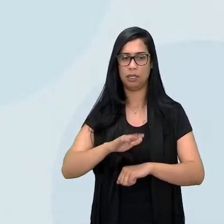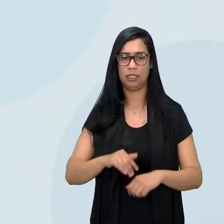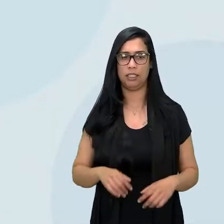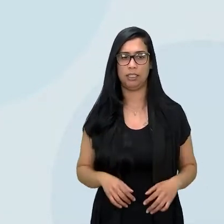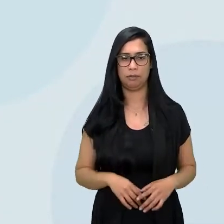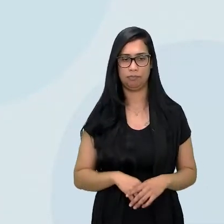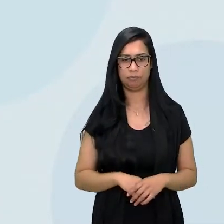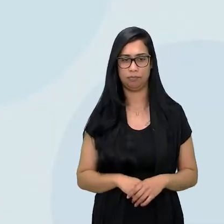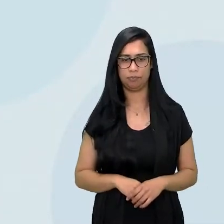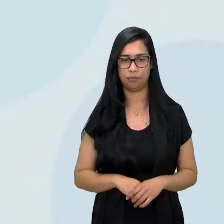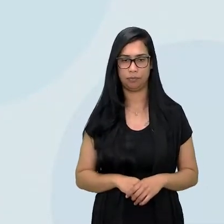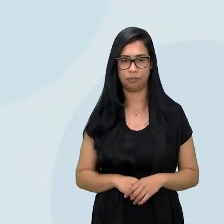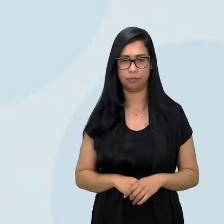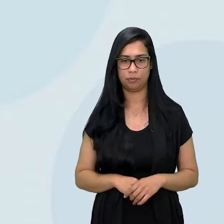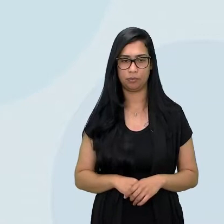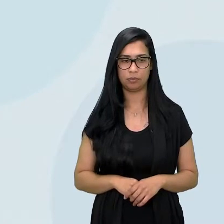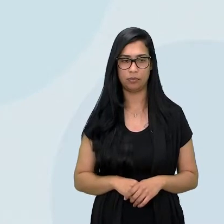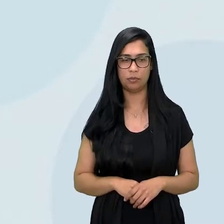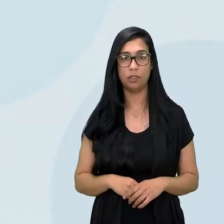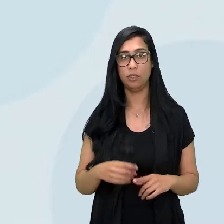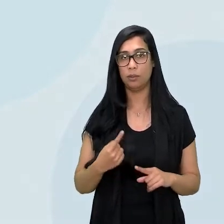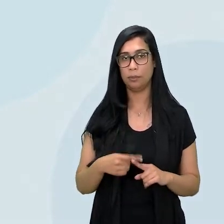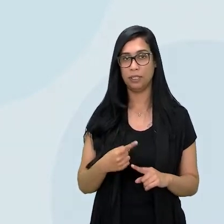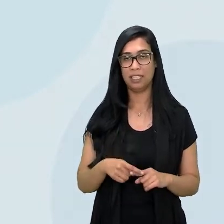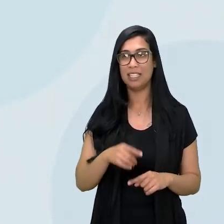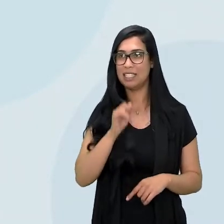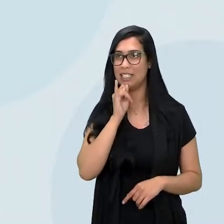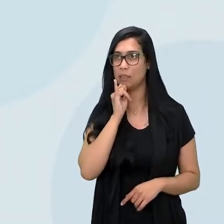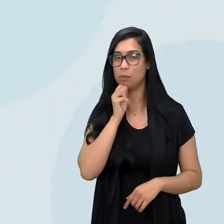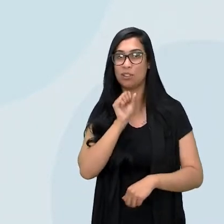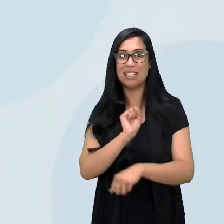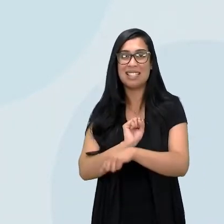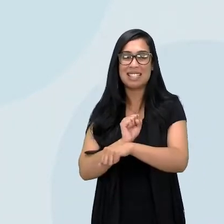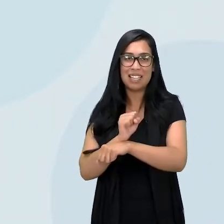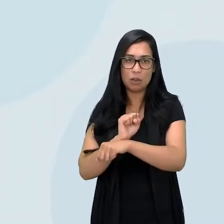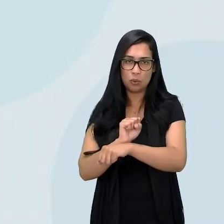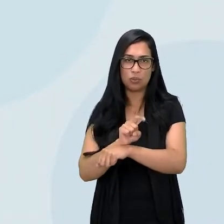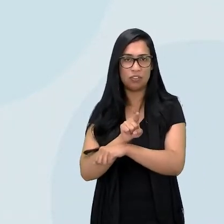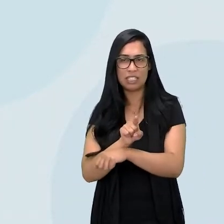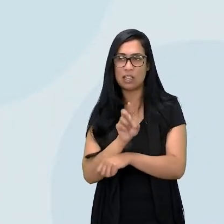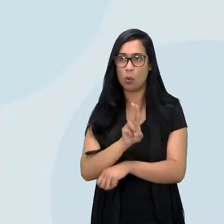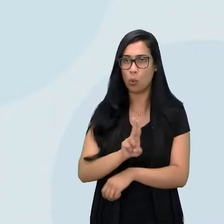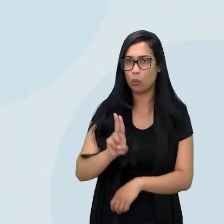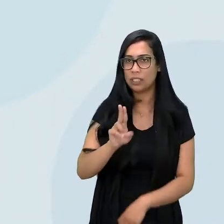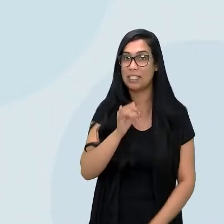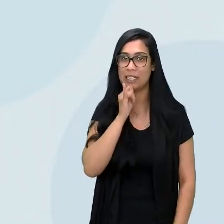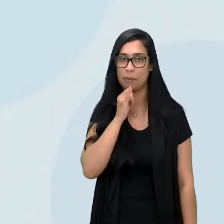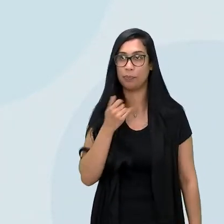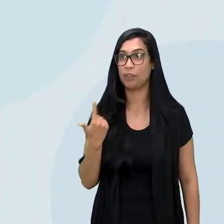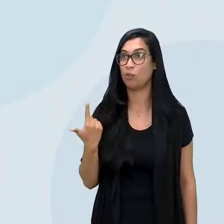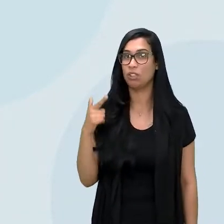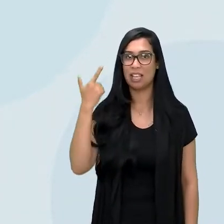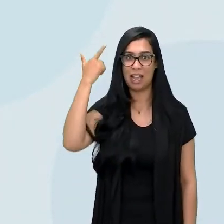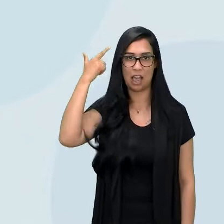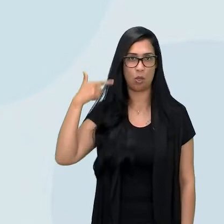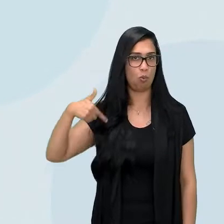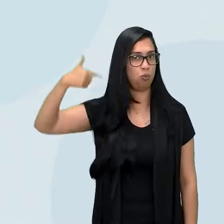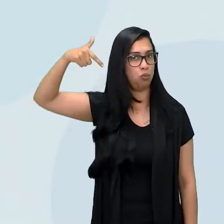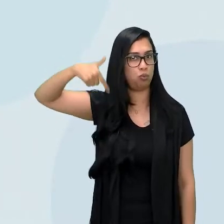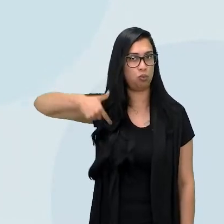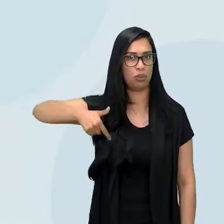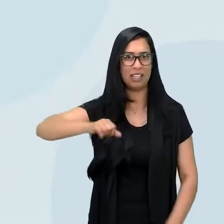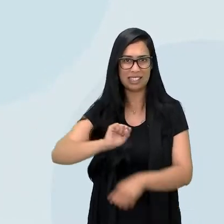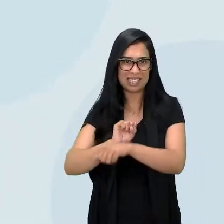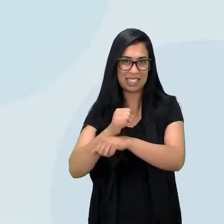aí a gente não usa poucos segundos, né? Então não faz muito sentido. Mas é mais fácil usar, então, em watt. Então, olha lá,